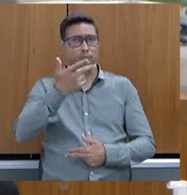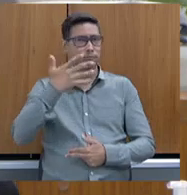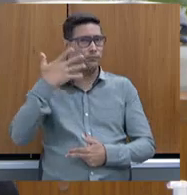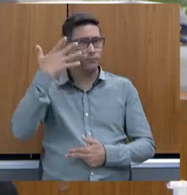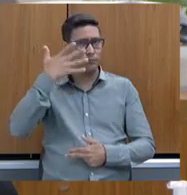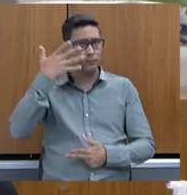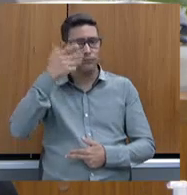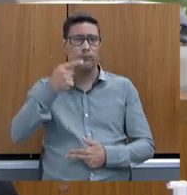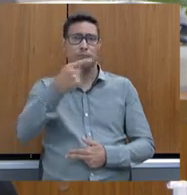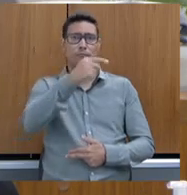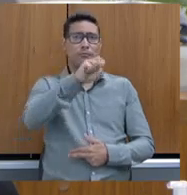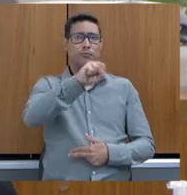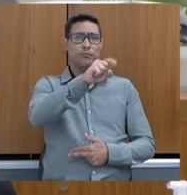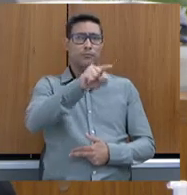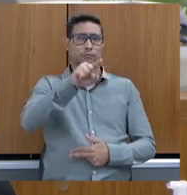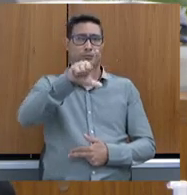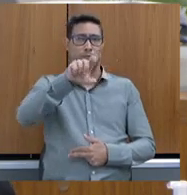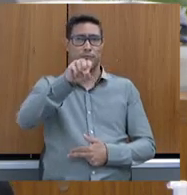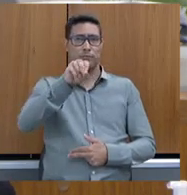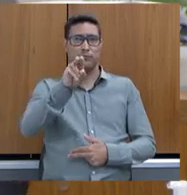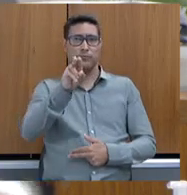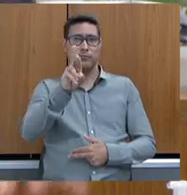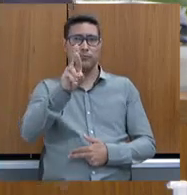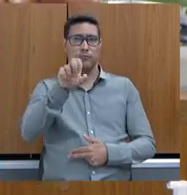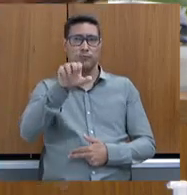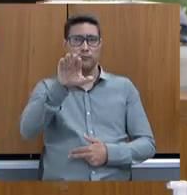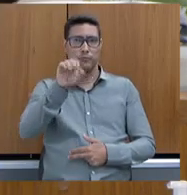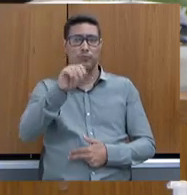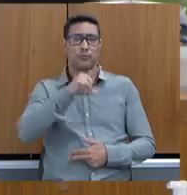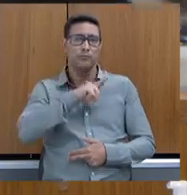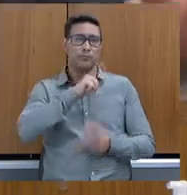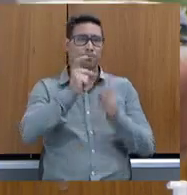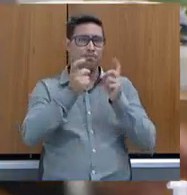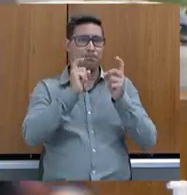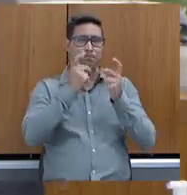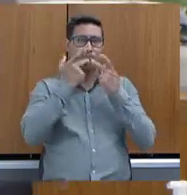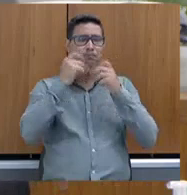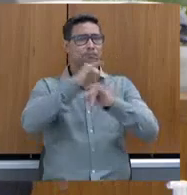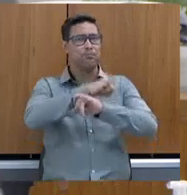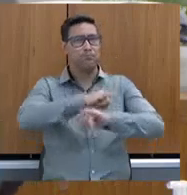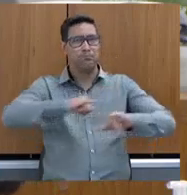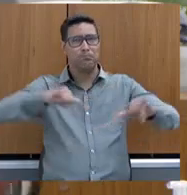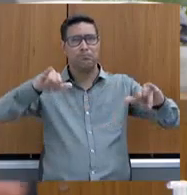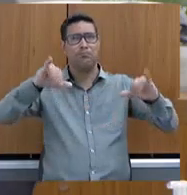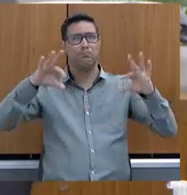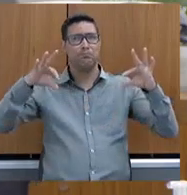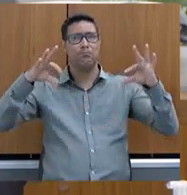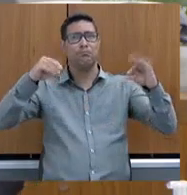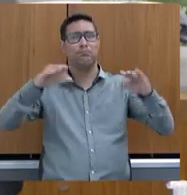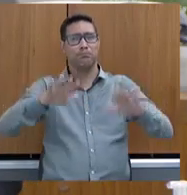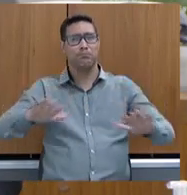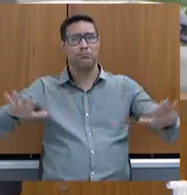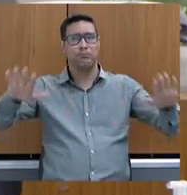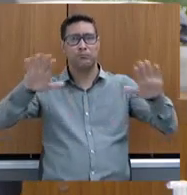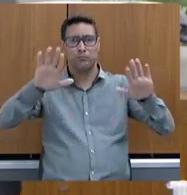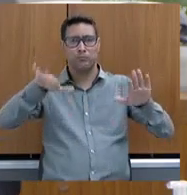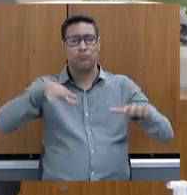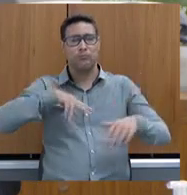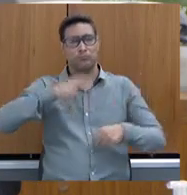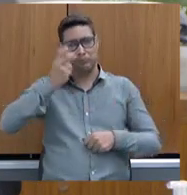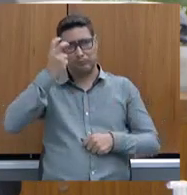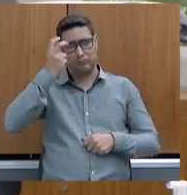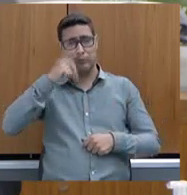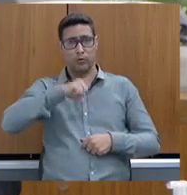lá em São Lourenço numa belíssima conferência que falou para toda a nossa região naquele Polo turística que nós temos